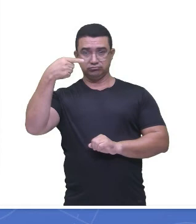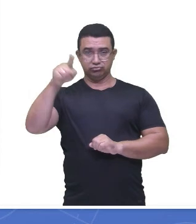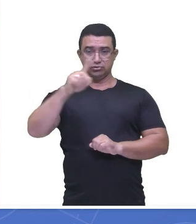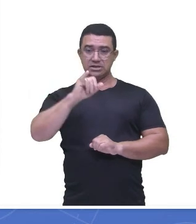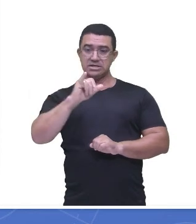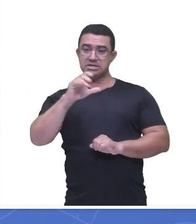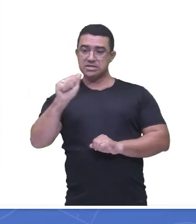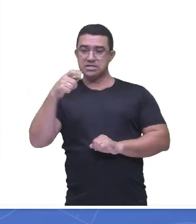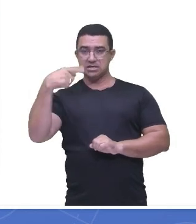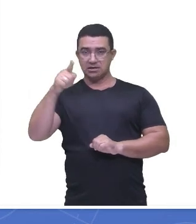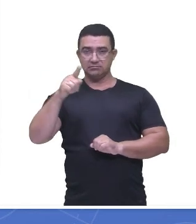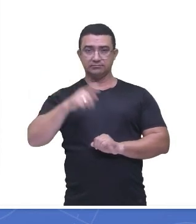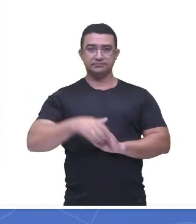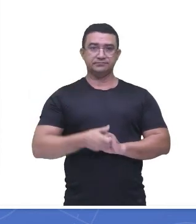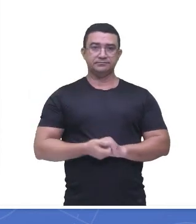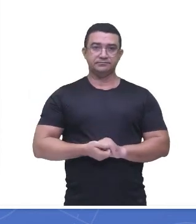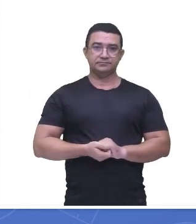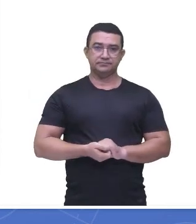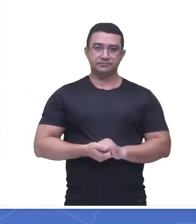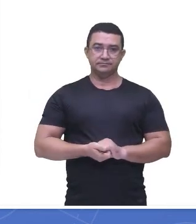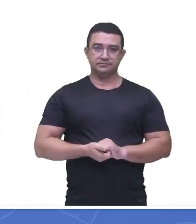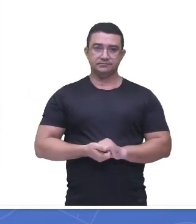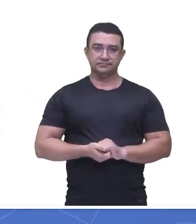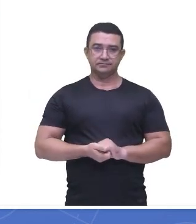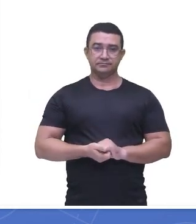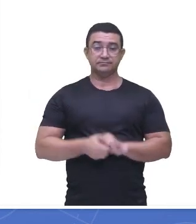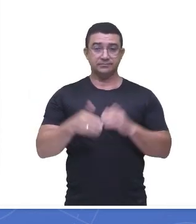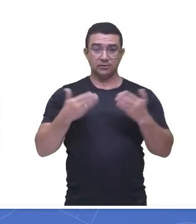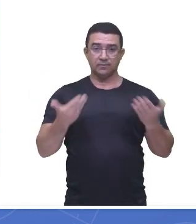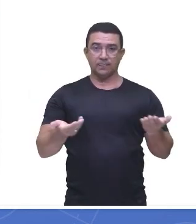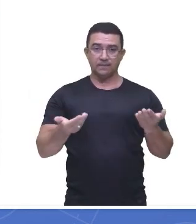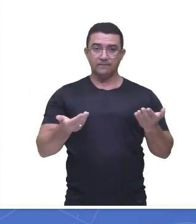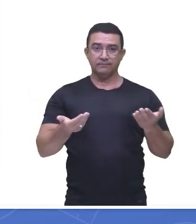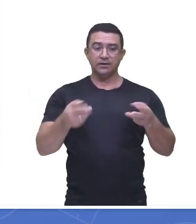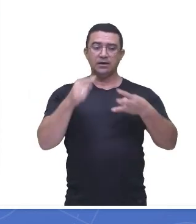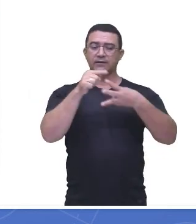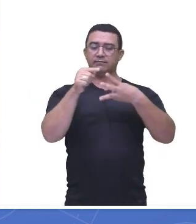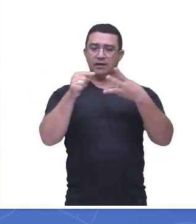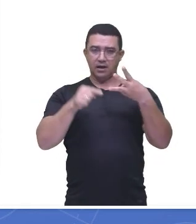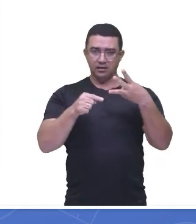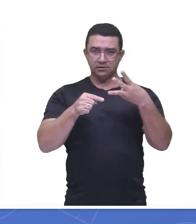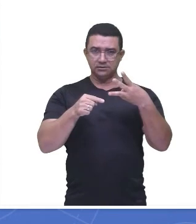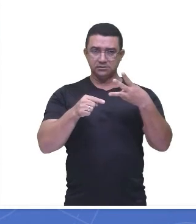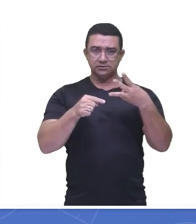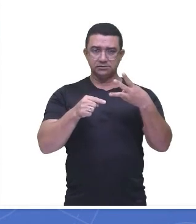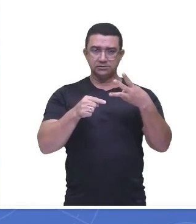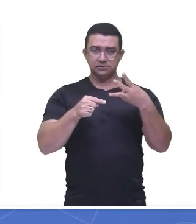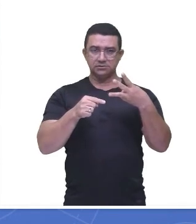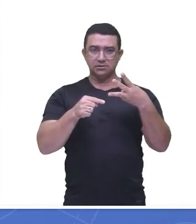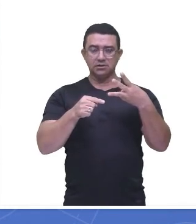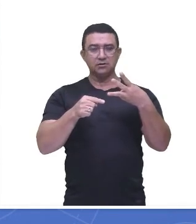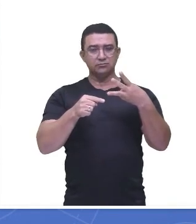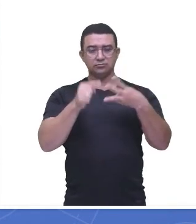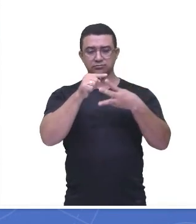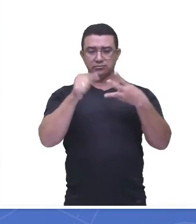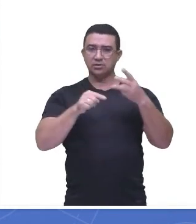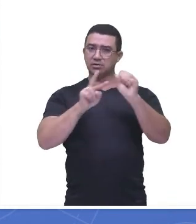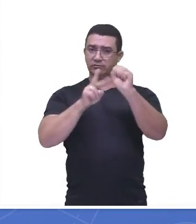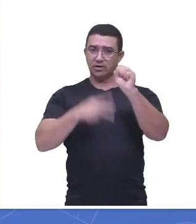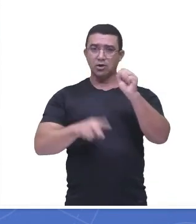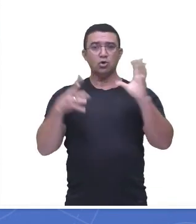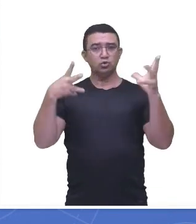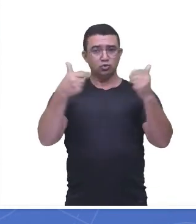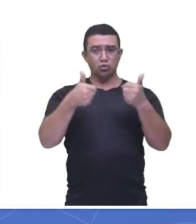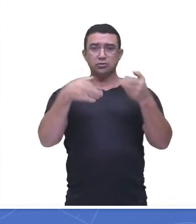é, de obeia, eu via, tu vias, de obeia, tu beias. Então, as três afirmações relacionadas aos três verbos, todas